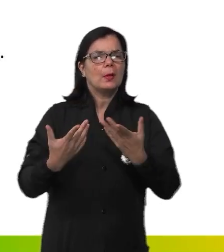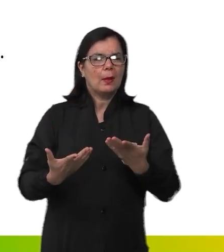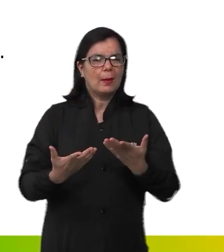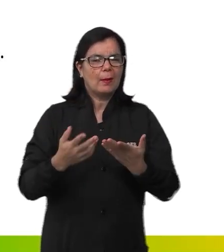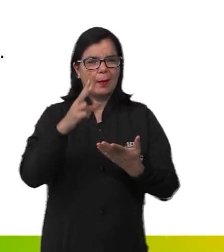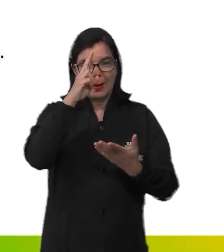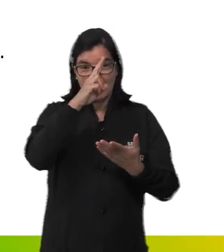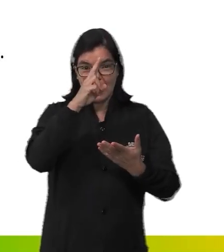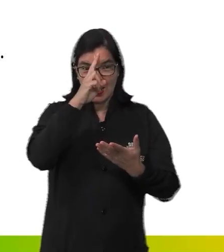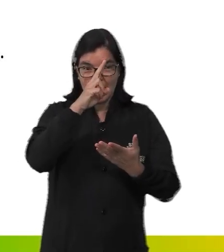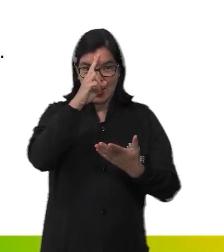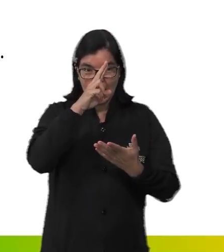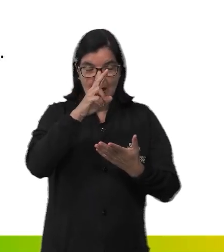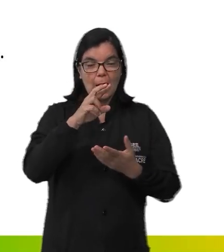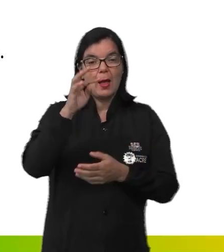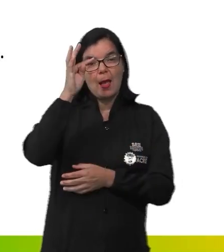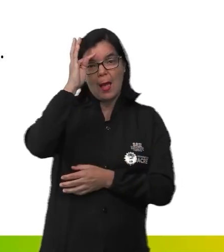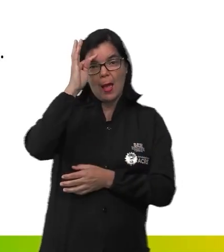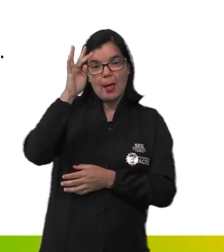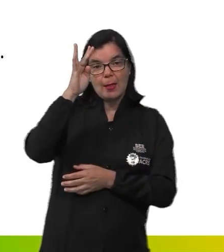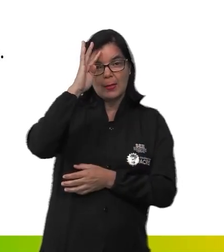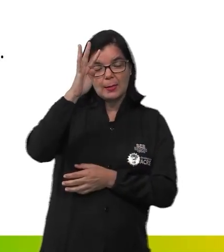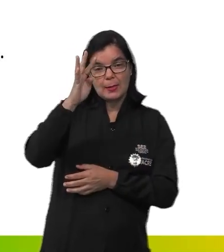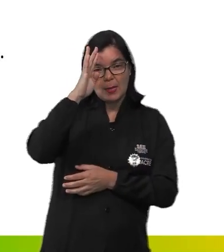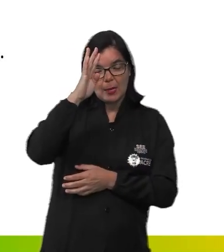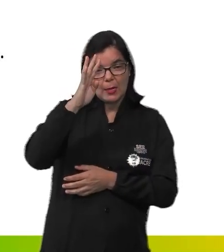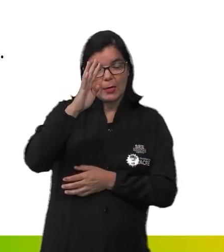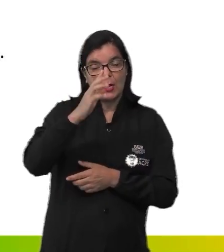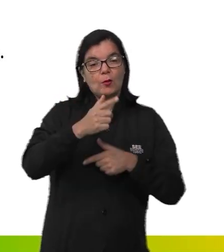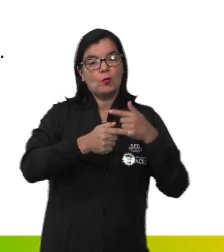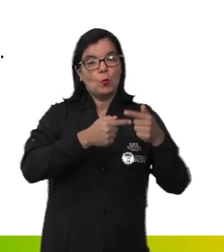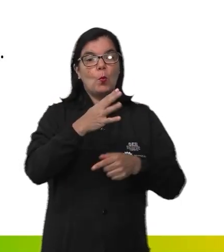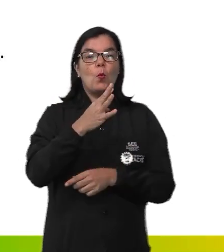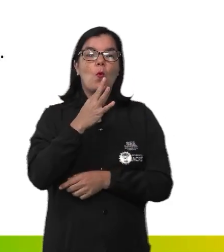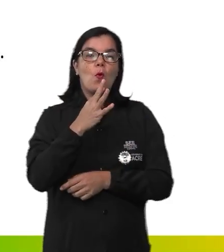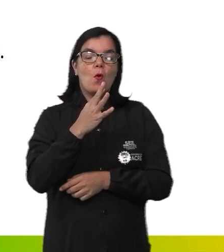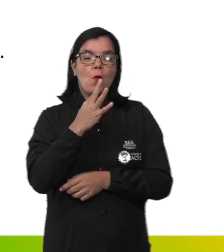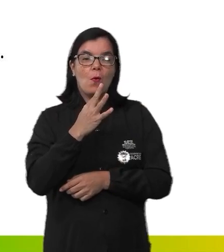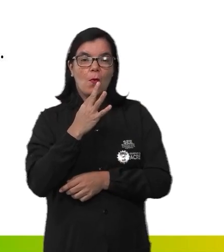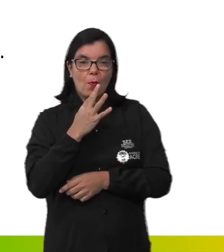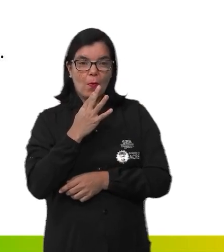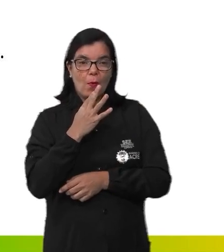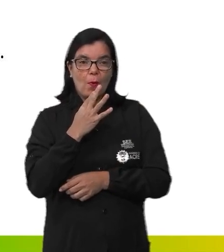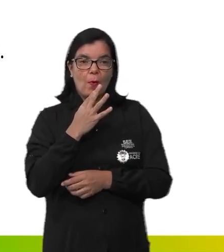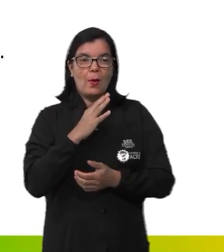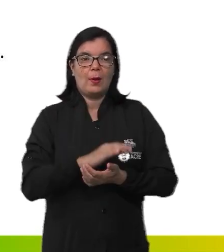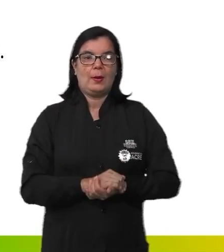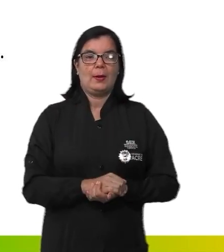quê? Lembrando, pessoal, a teoria da geração espontânea é conhecida como